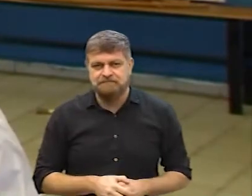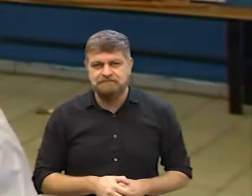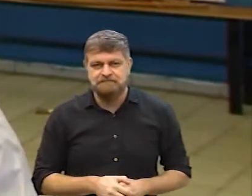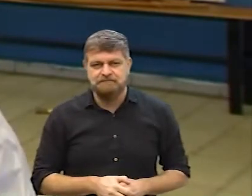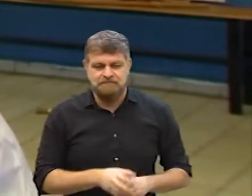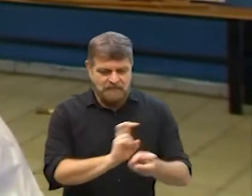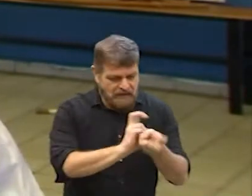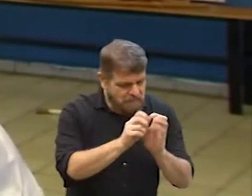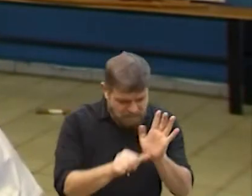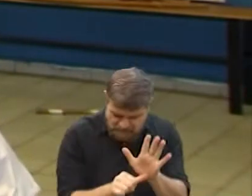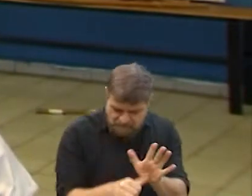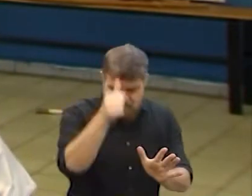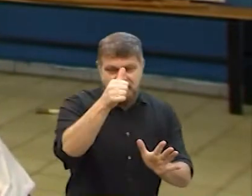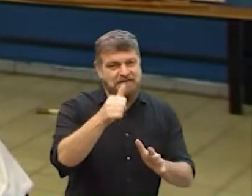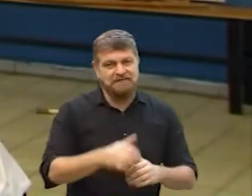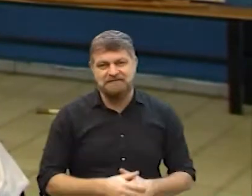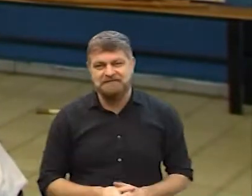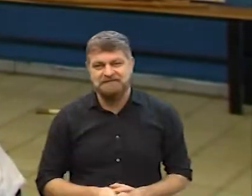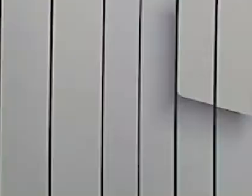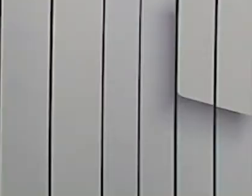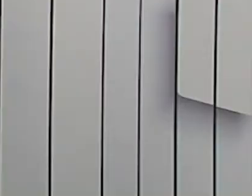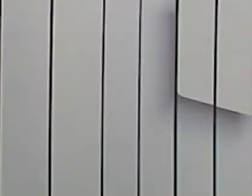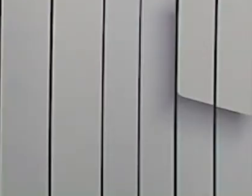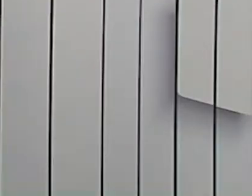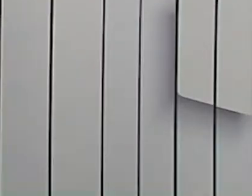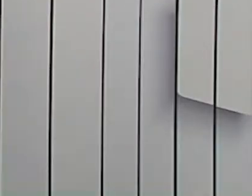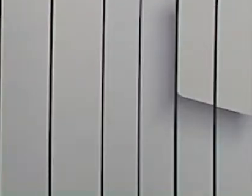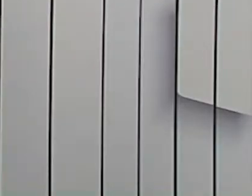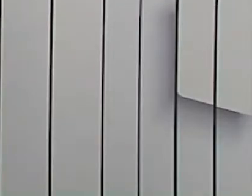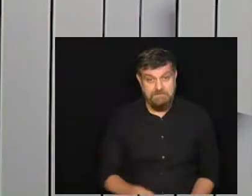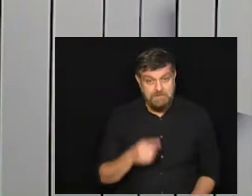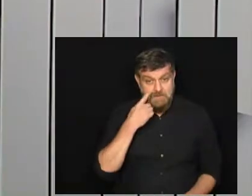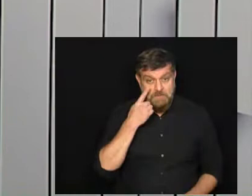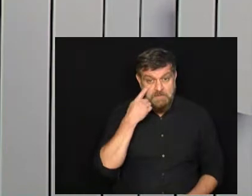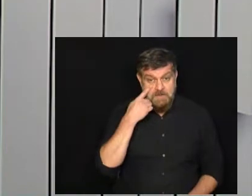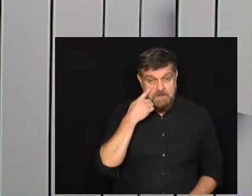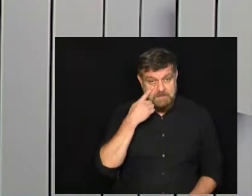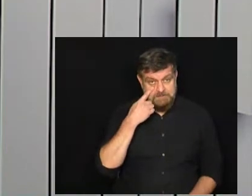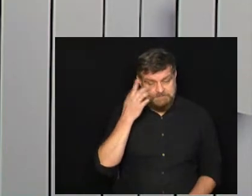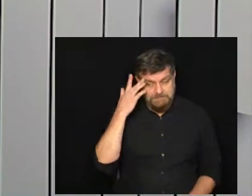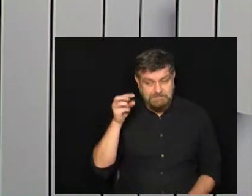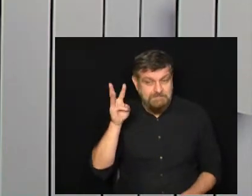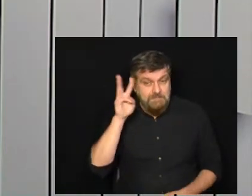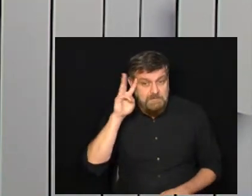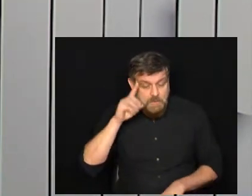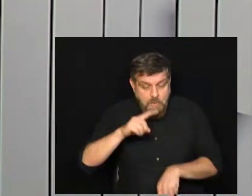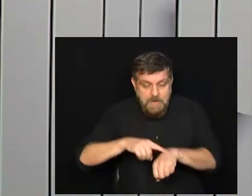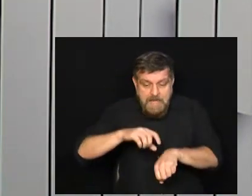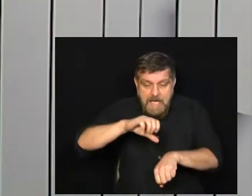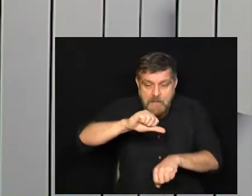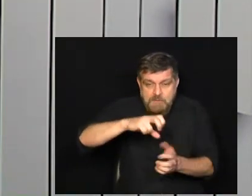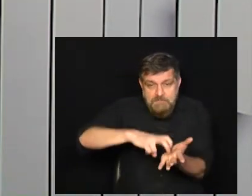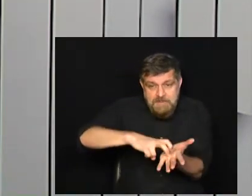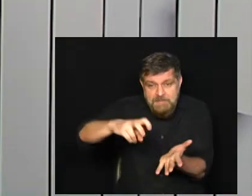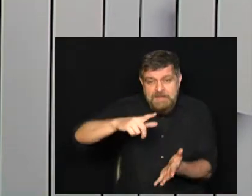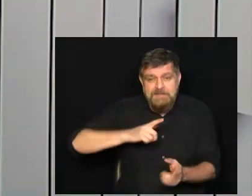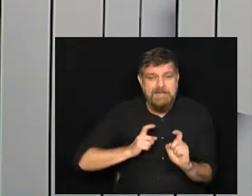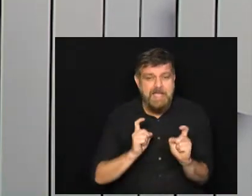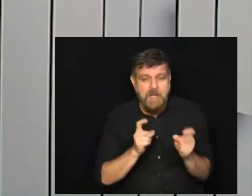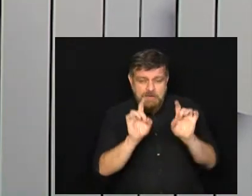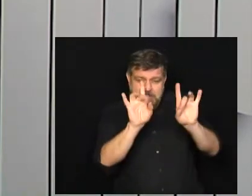Capoeira tá em primeiro lugar ainda. E olha só, amanhã, terça-feira, a partir das 9 horas da manhã, tem